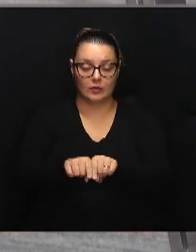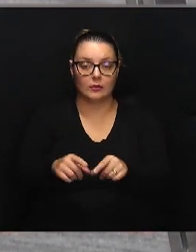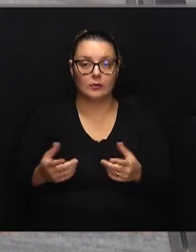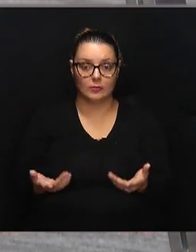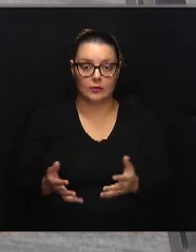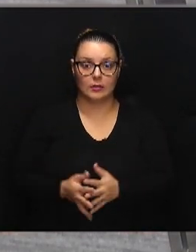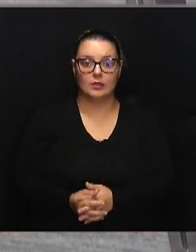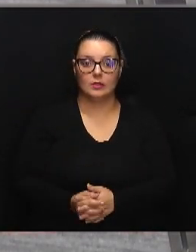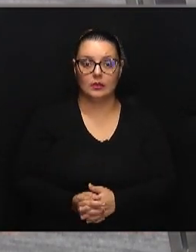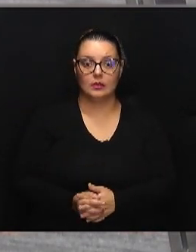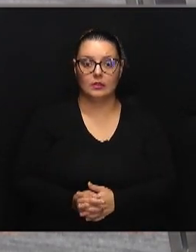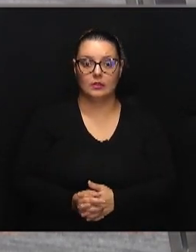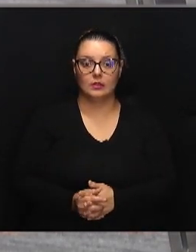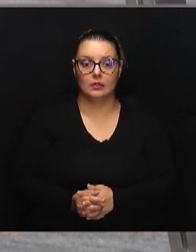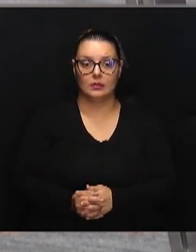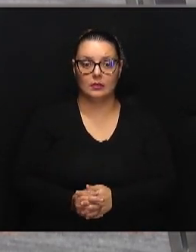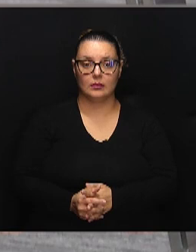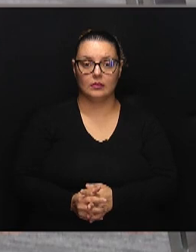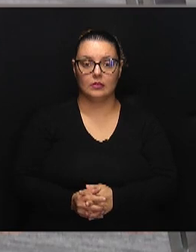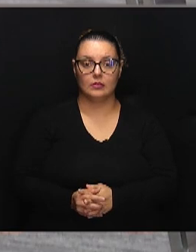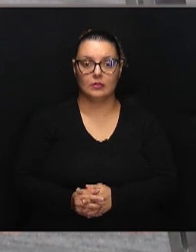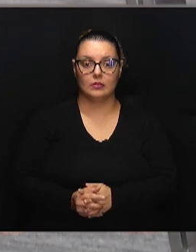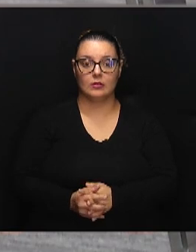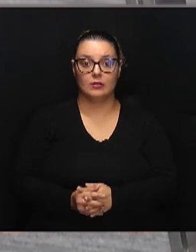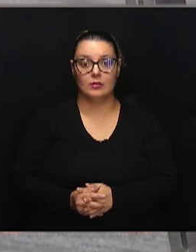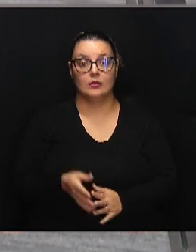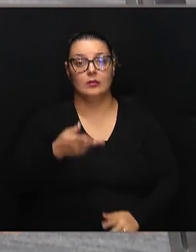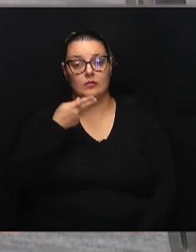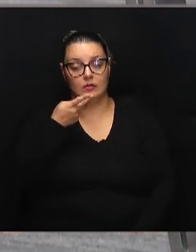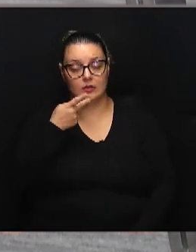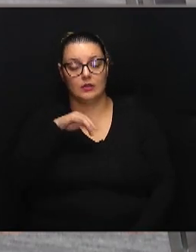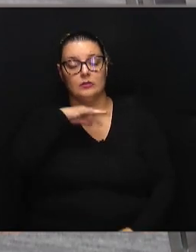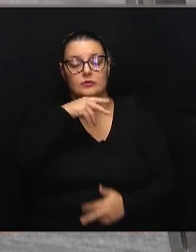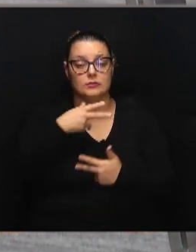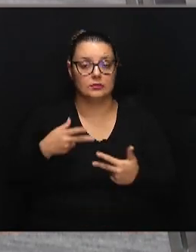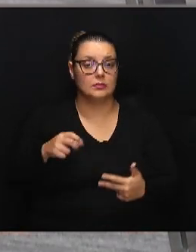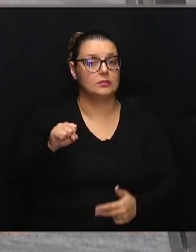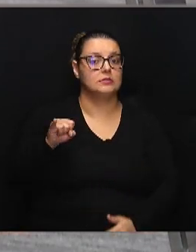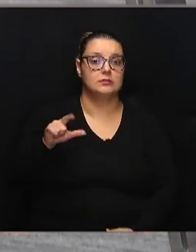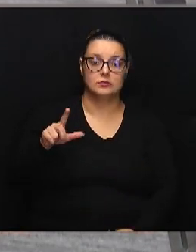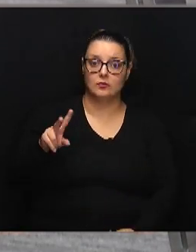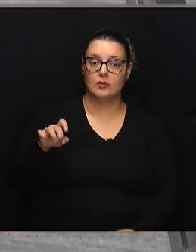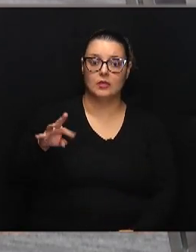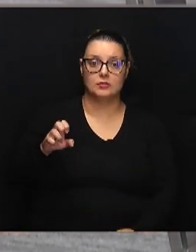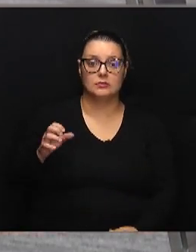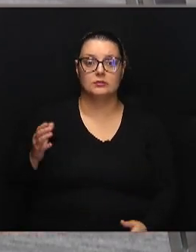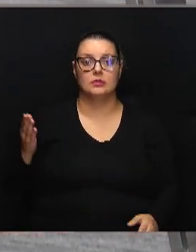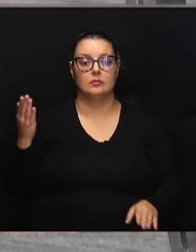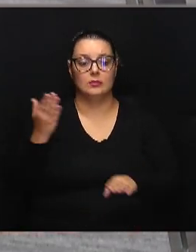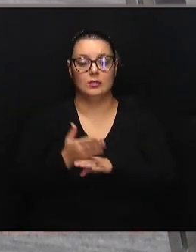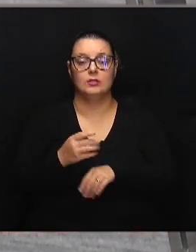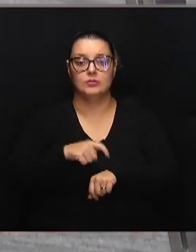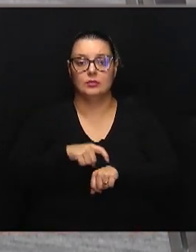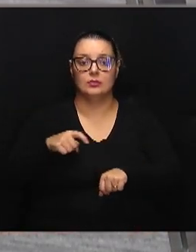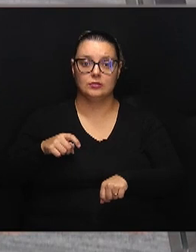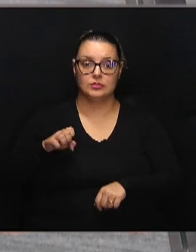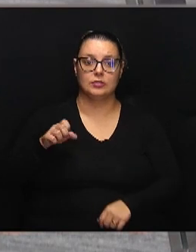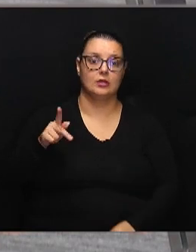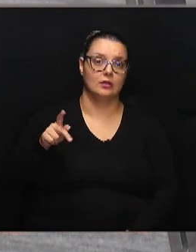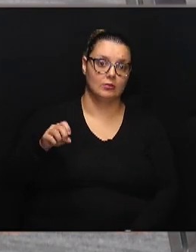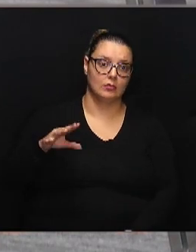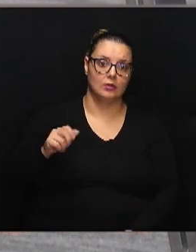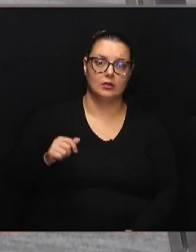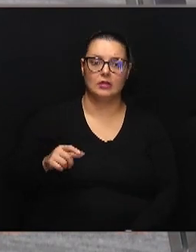de falar aqui dos animais silvestres. Ali é um encontro de animais silvestres de épocas que aparece,